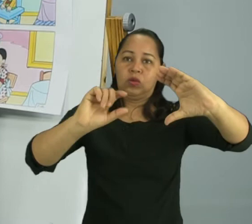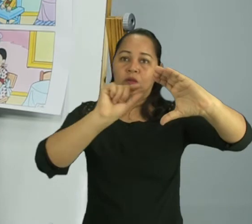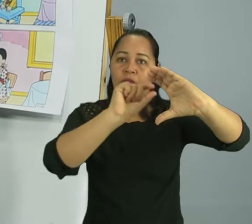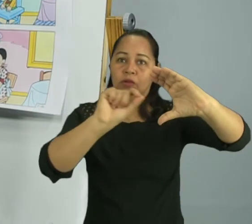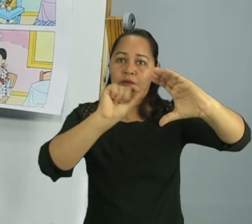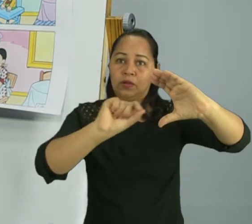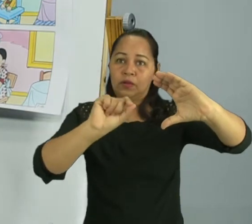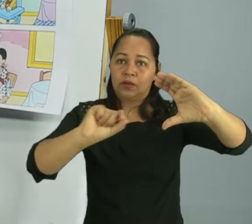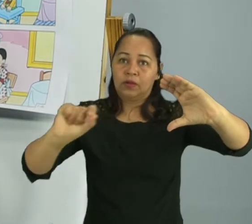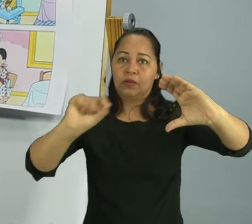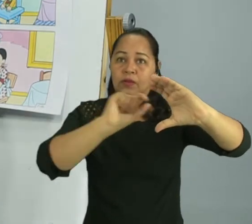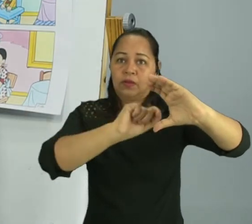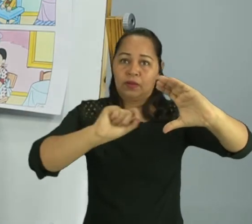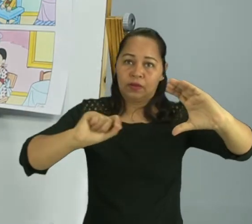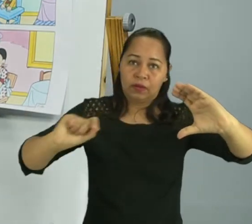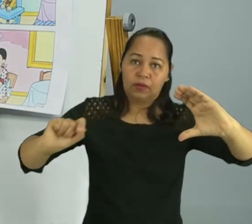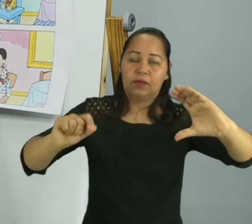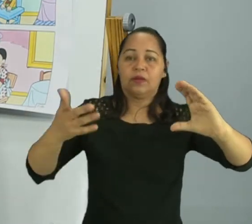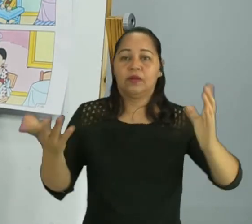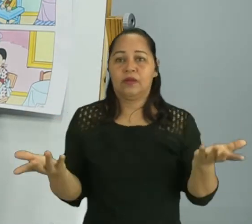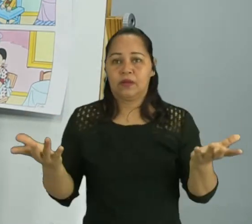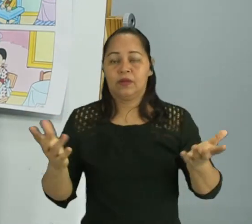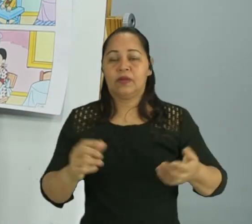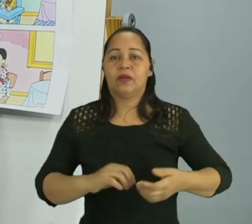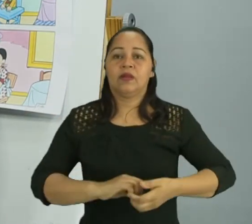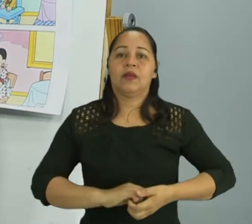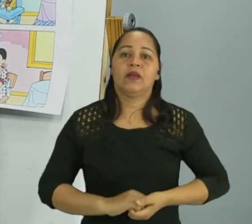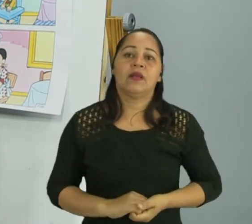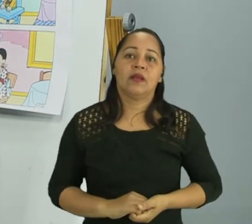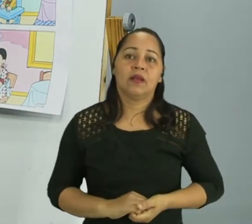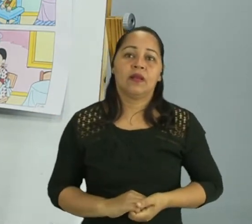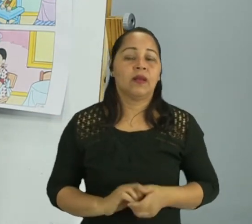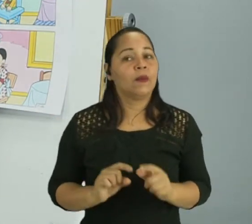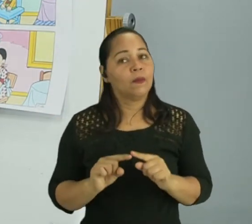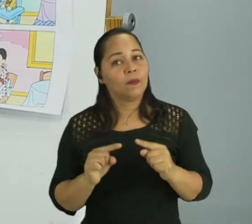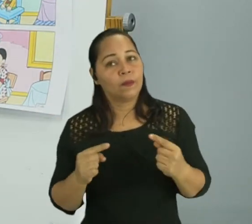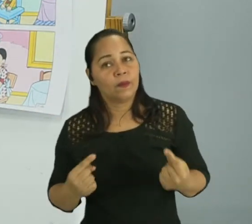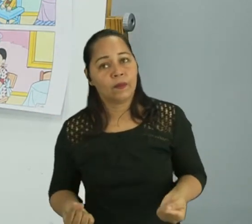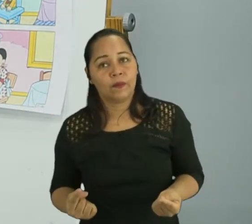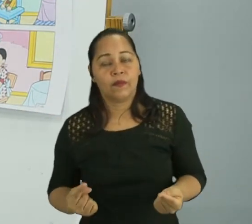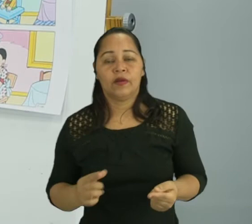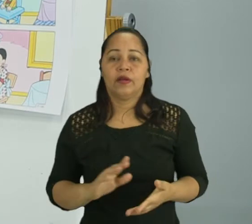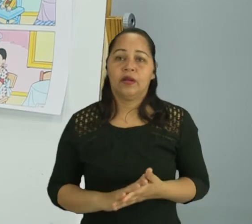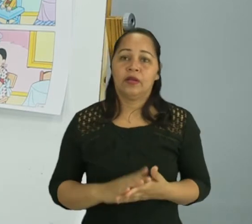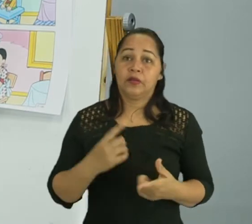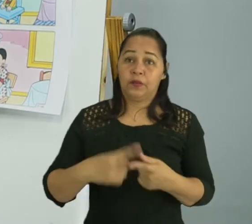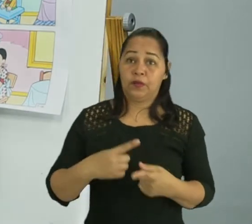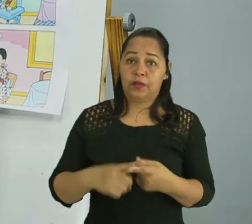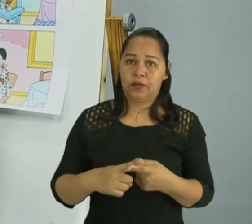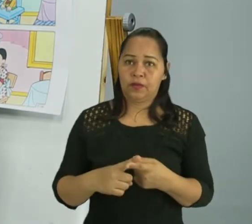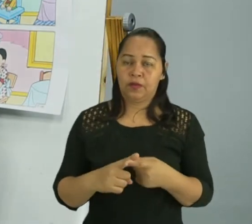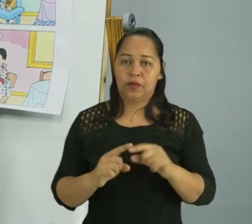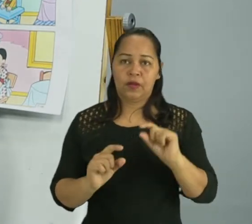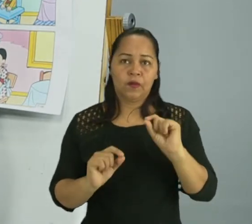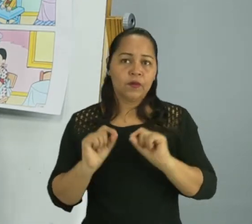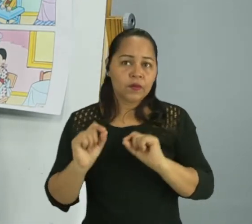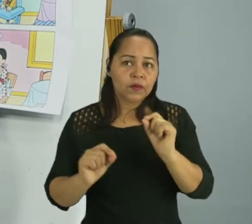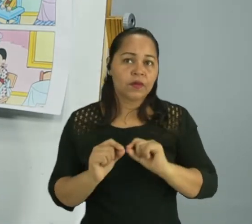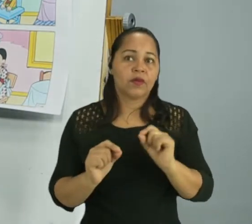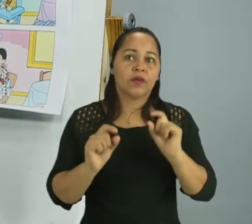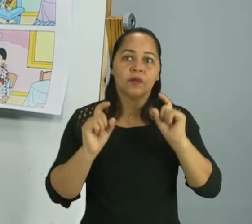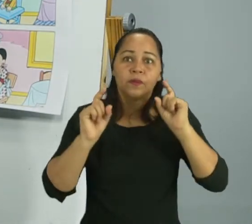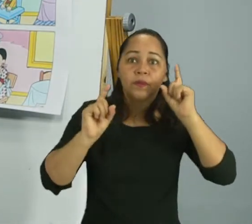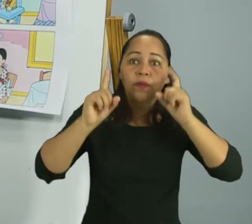nenhum balão de fala, nenhum balão de nada. Mas pode sim acontecer. Mas porque as